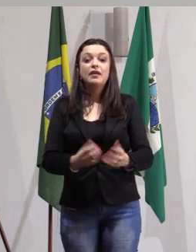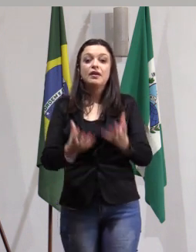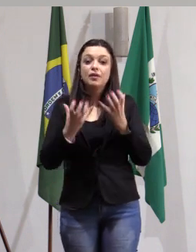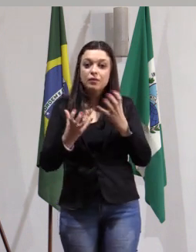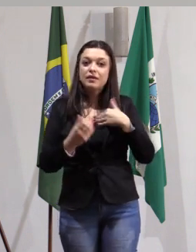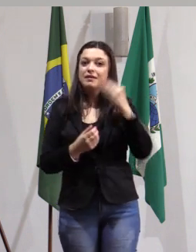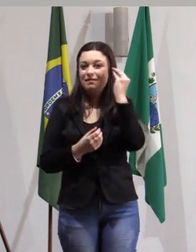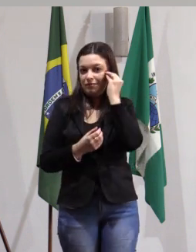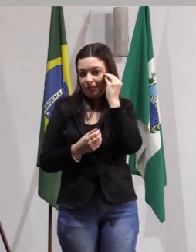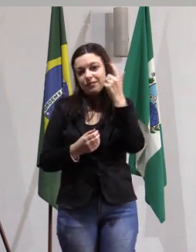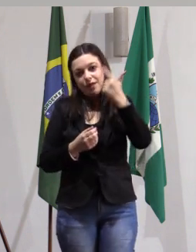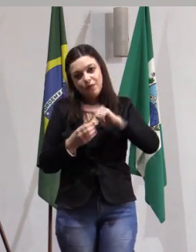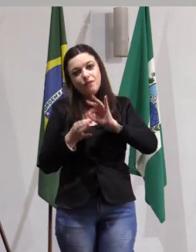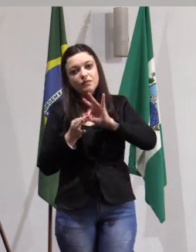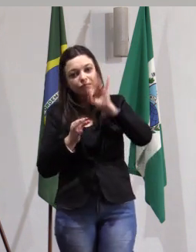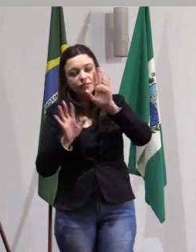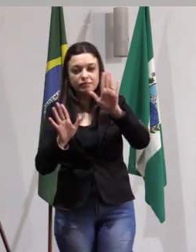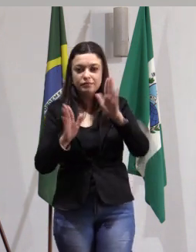ser breve,